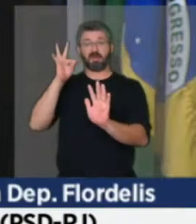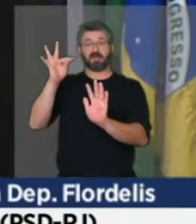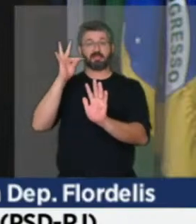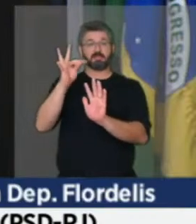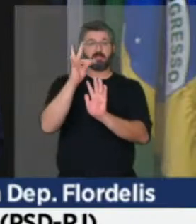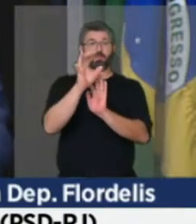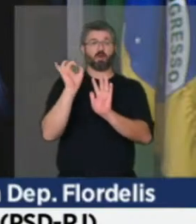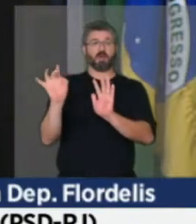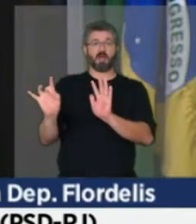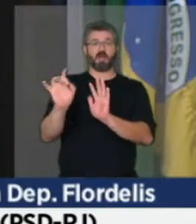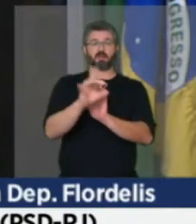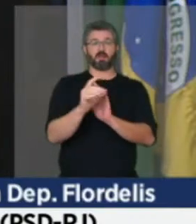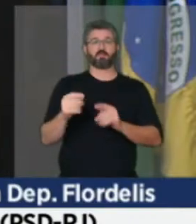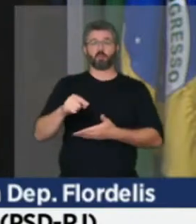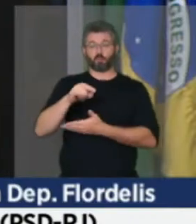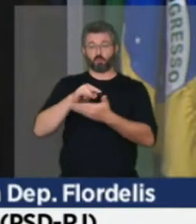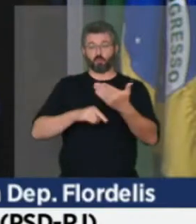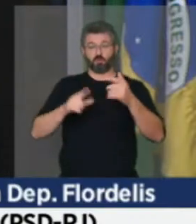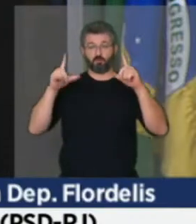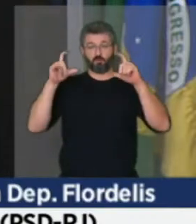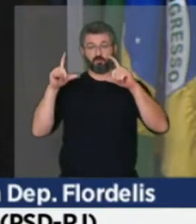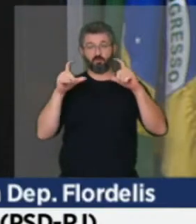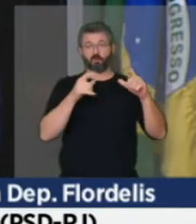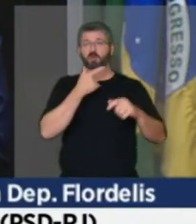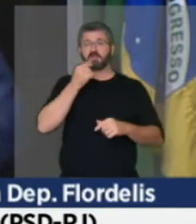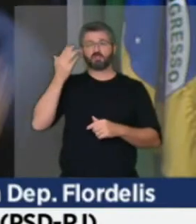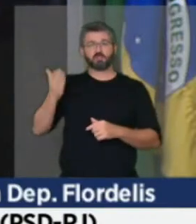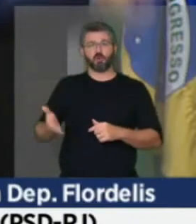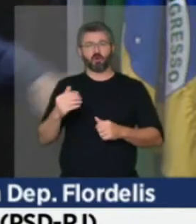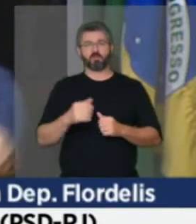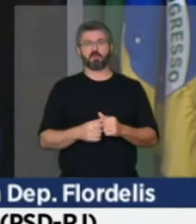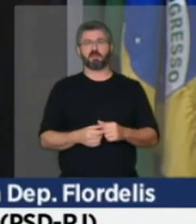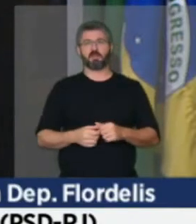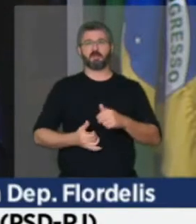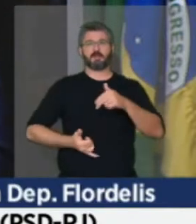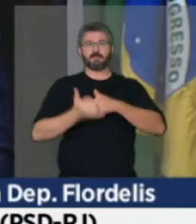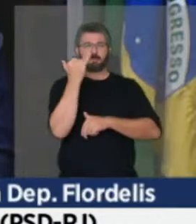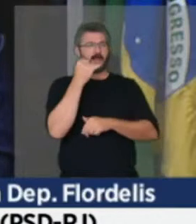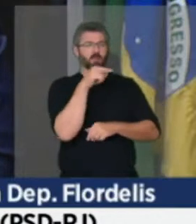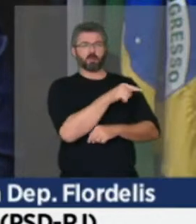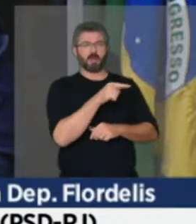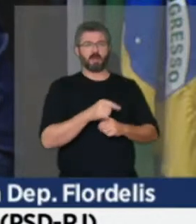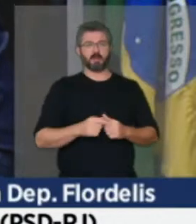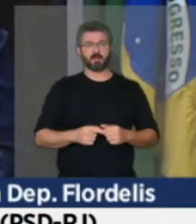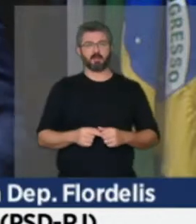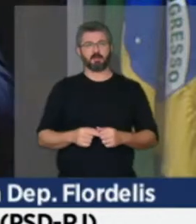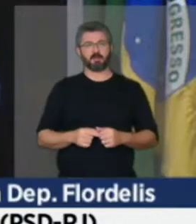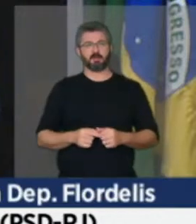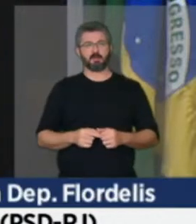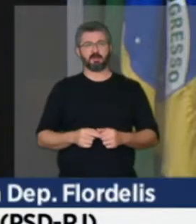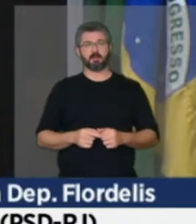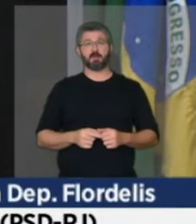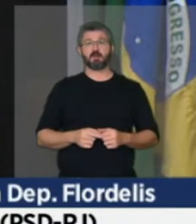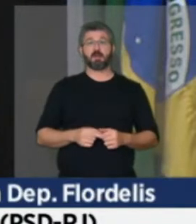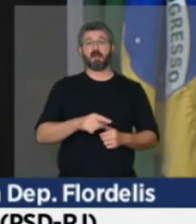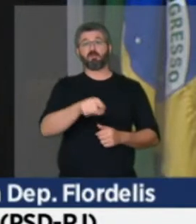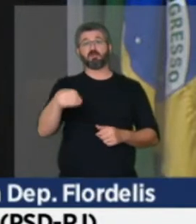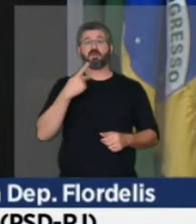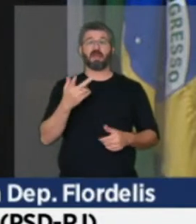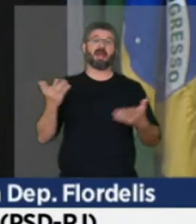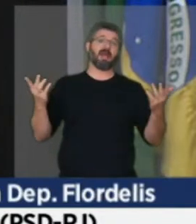laudos. Deixa eu levar as fotos desse cidadão traindo a própria mulher. Diriam os senhores e as